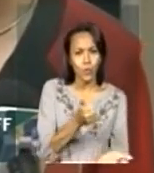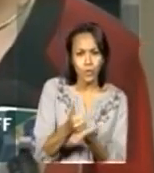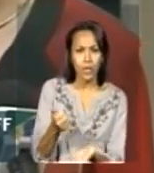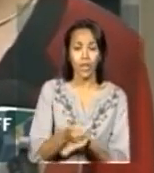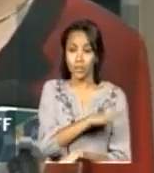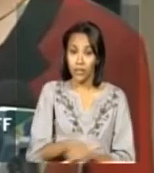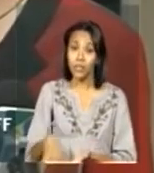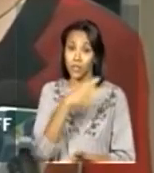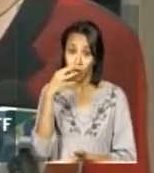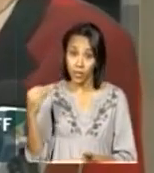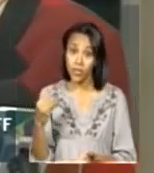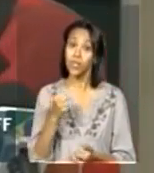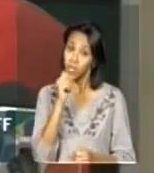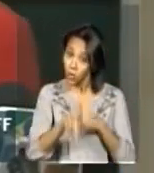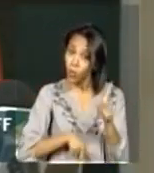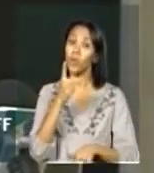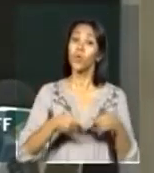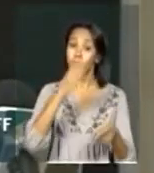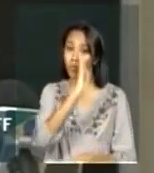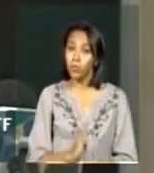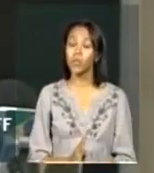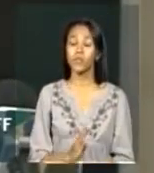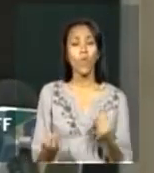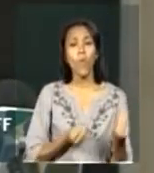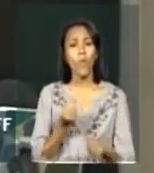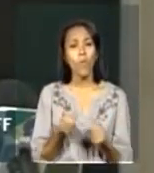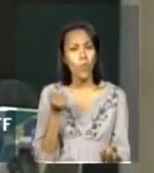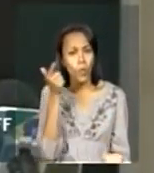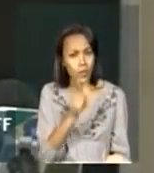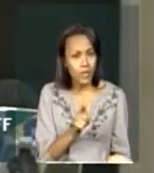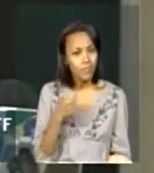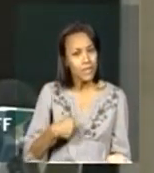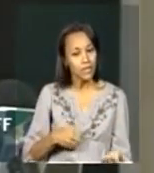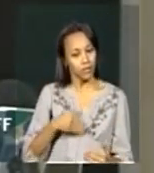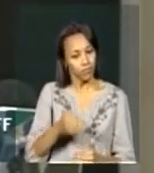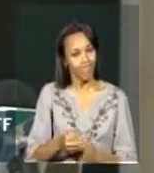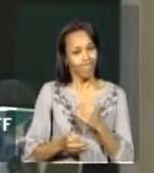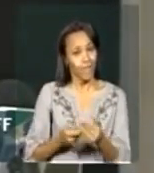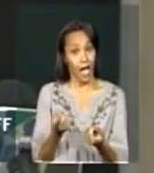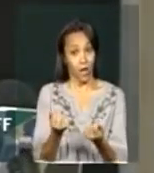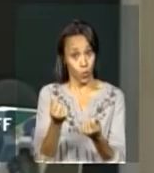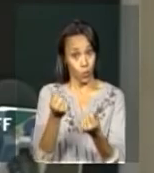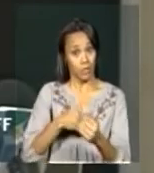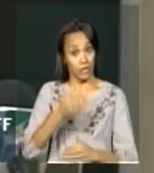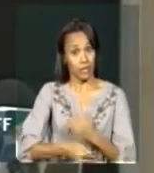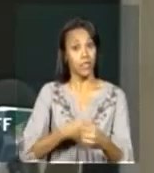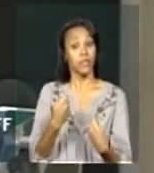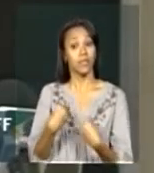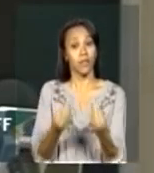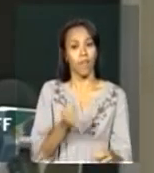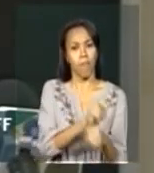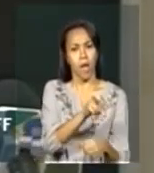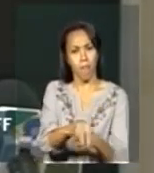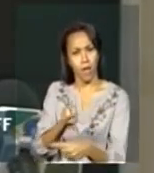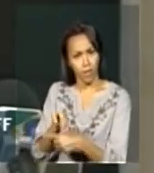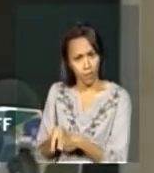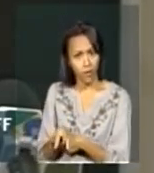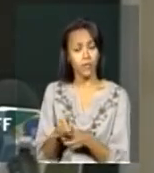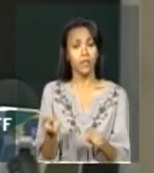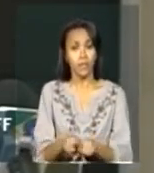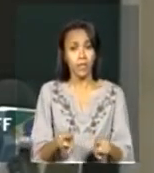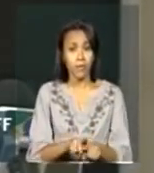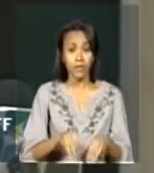dos adolescentes, da população brasileira. Como consegui-lo? Tem de crescer a economia, tem de gerar emprego, sobretudo